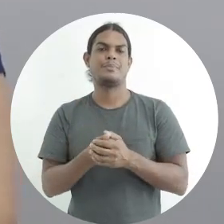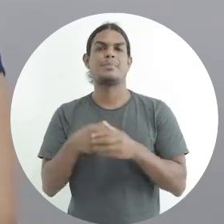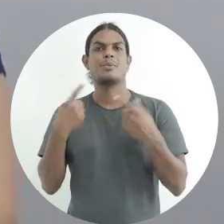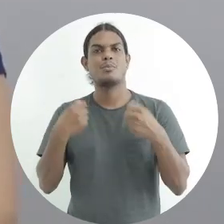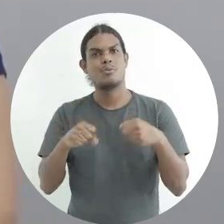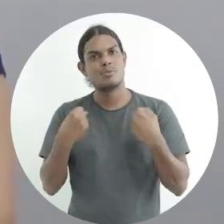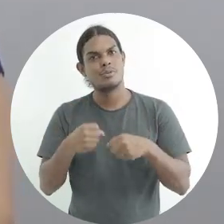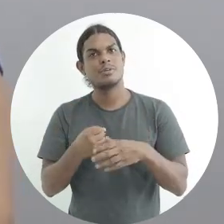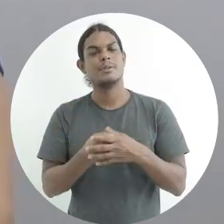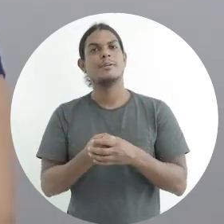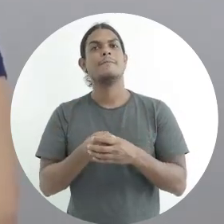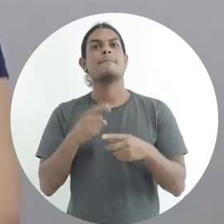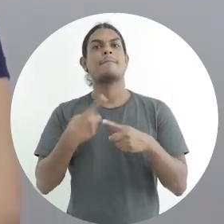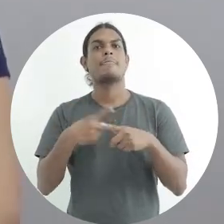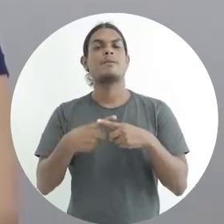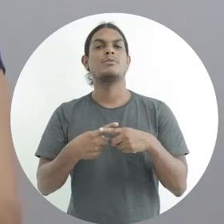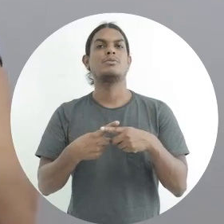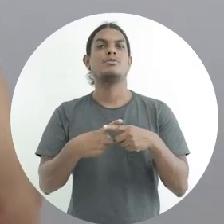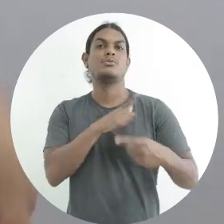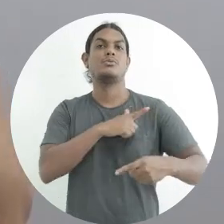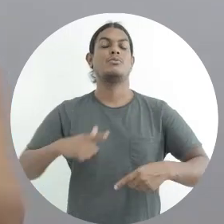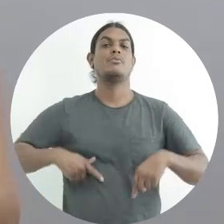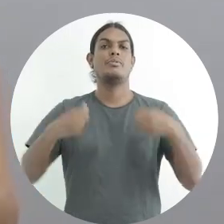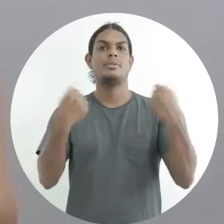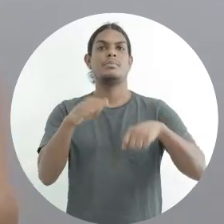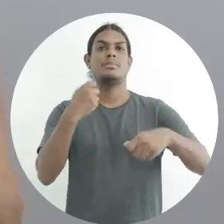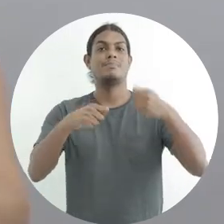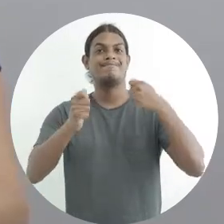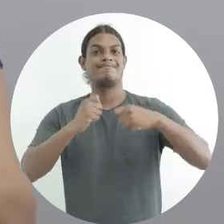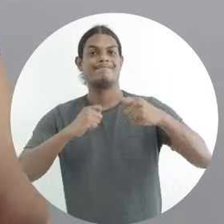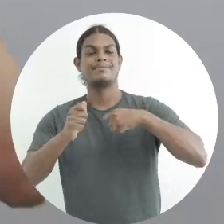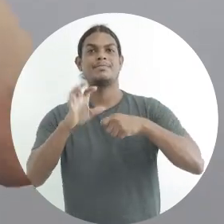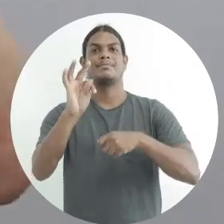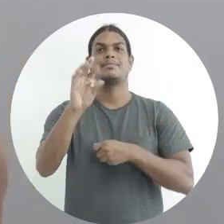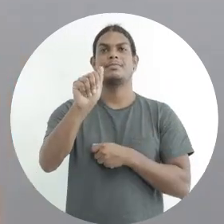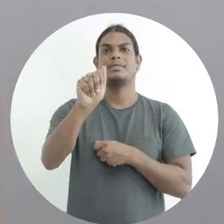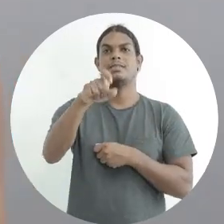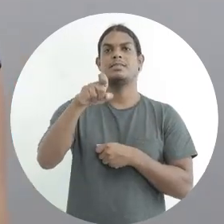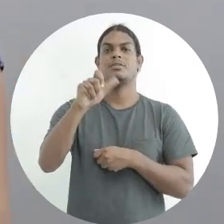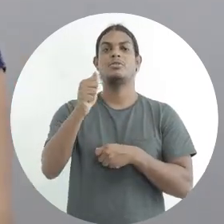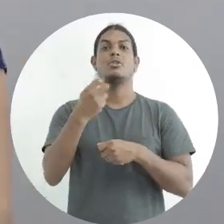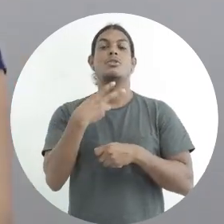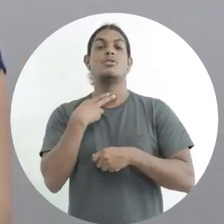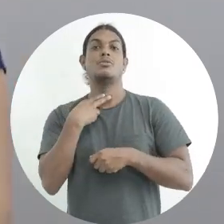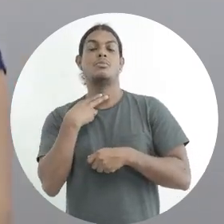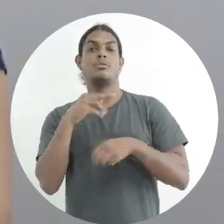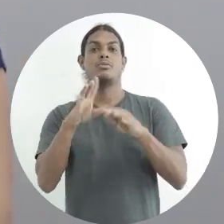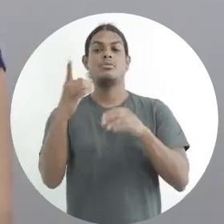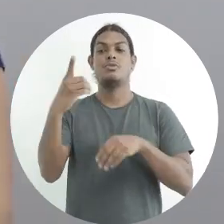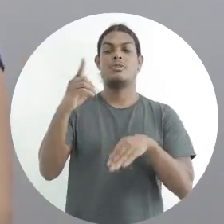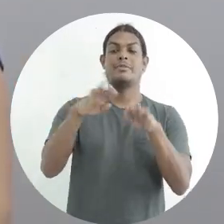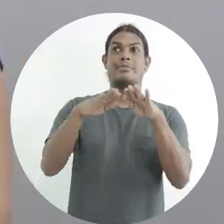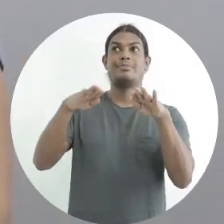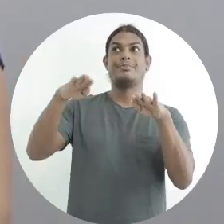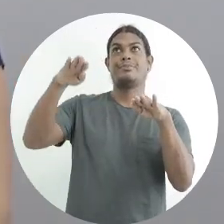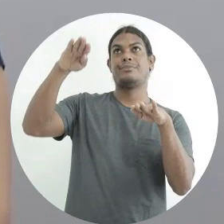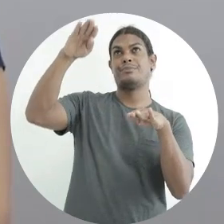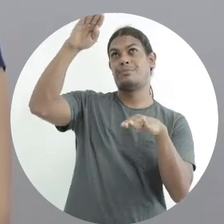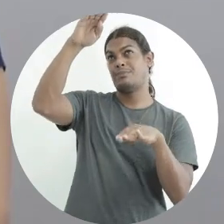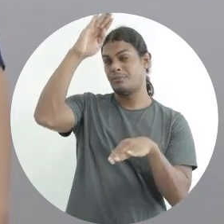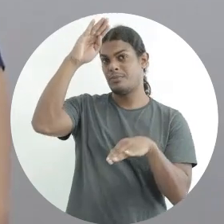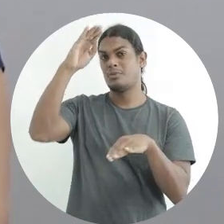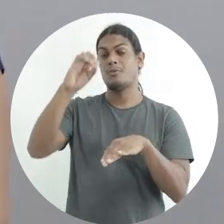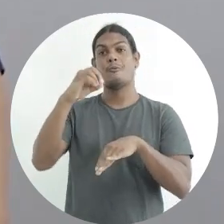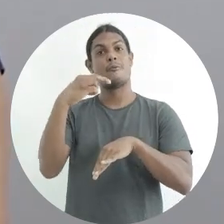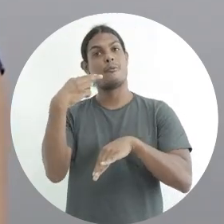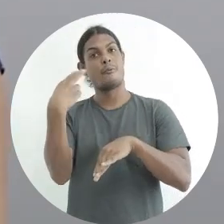governo precisa controlar essa taxa. Nem para que ela não fique tão alta, o dólar não fique tão elevado e